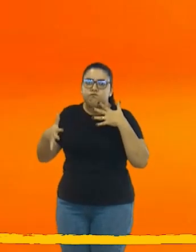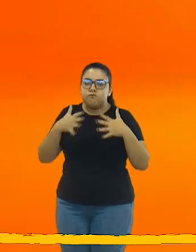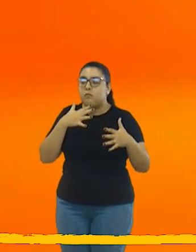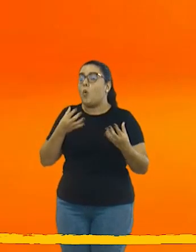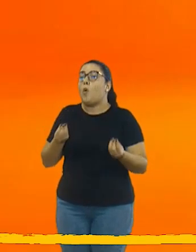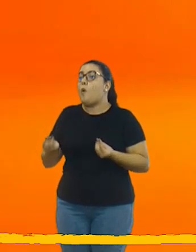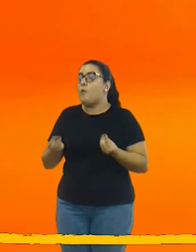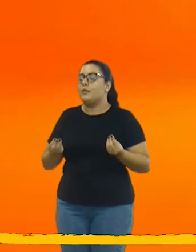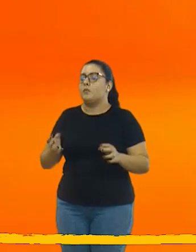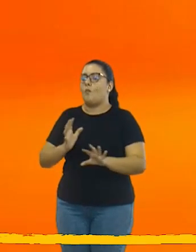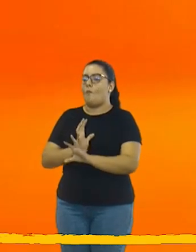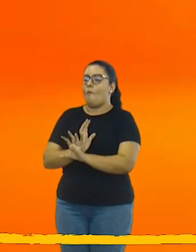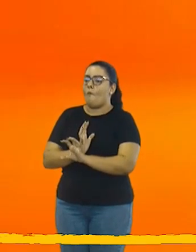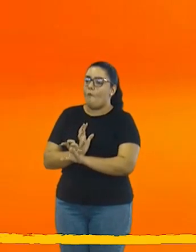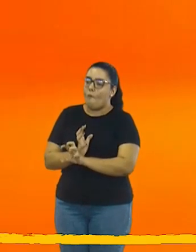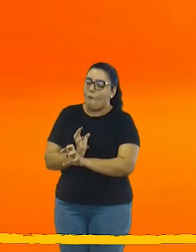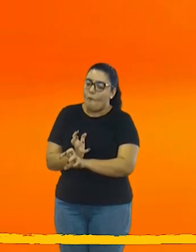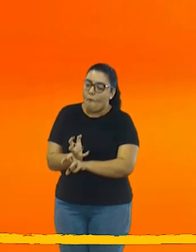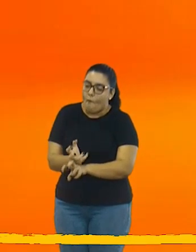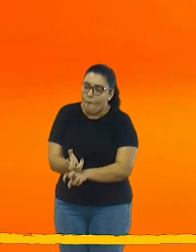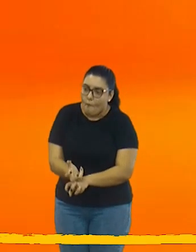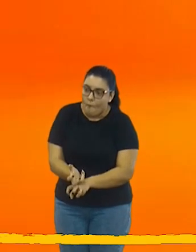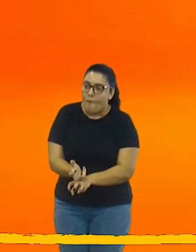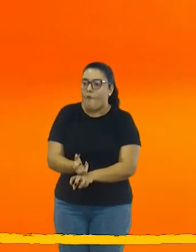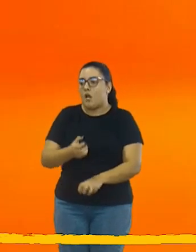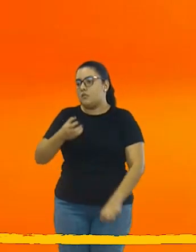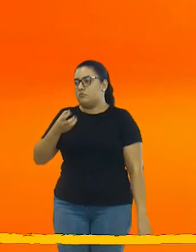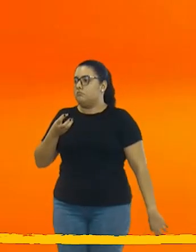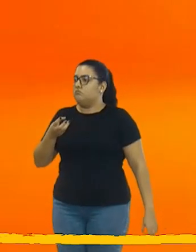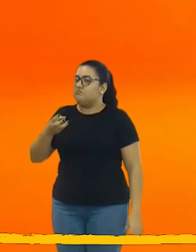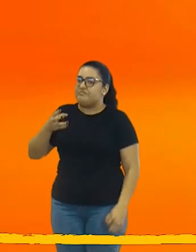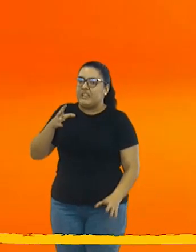Seco, áspero, rude,